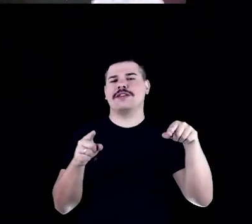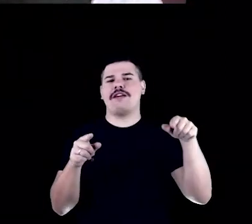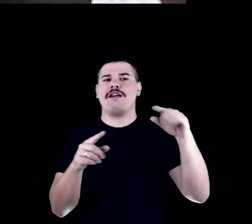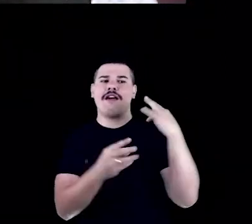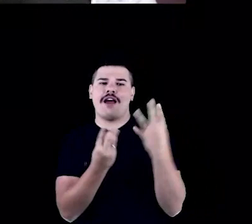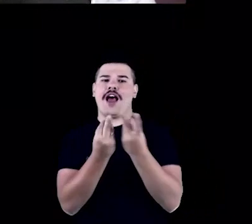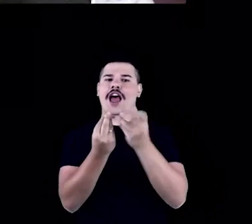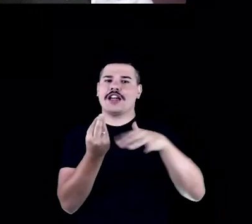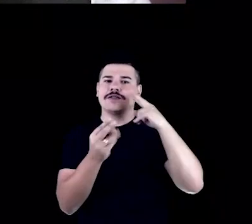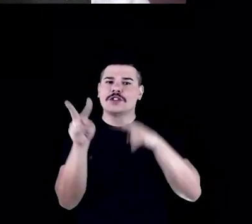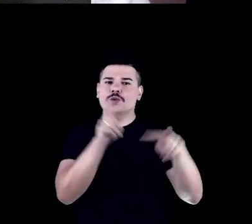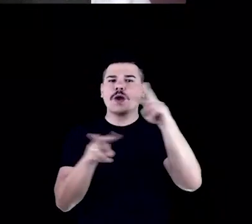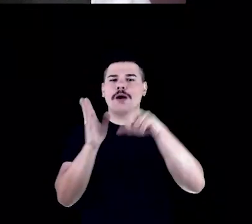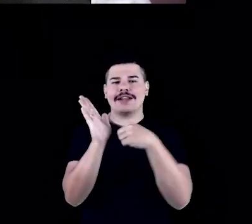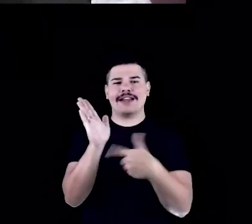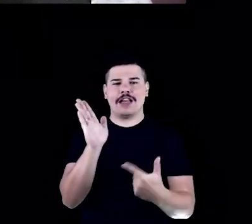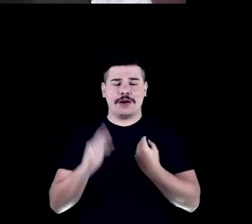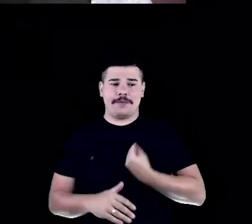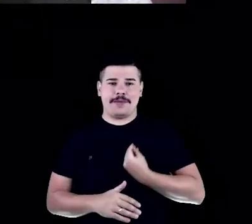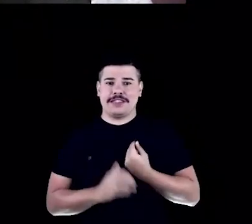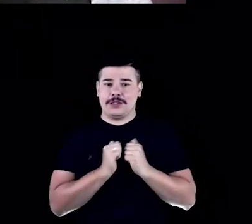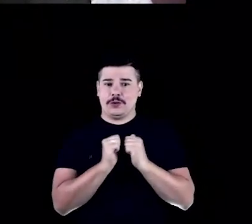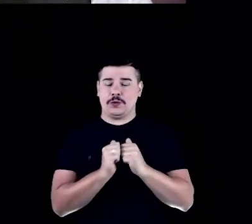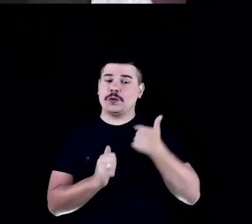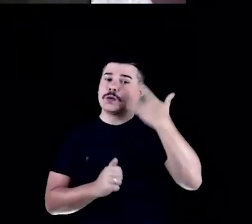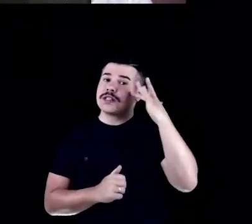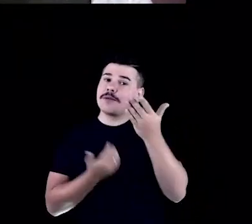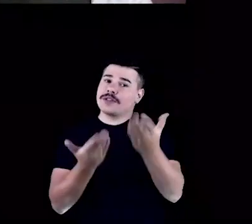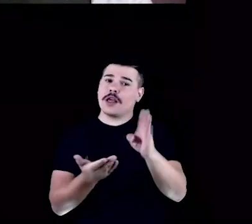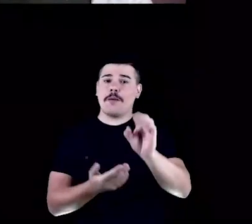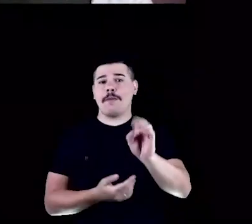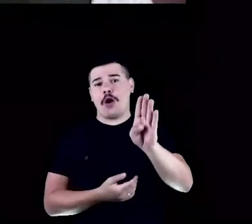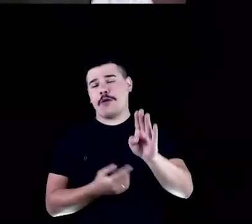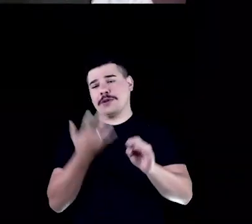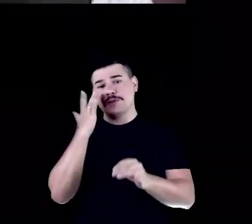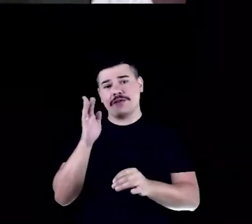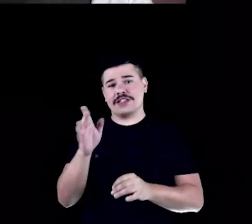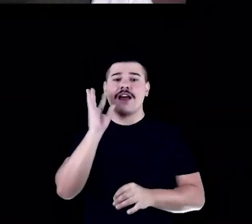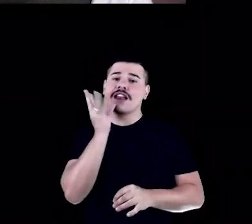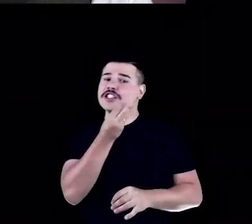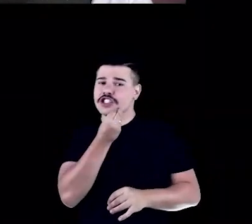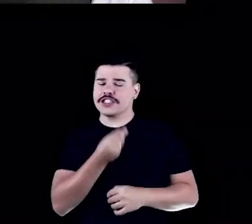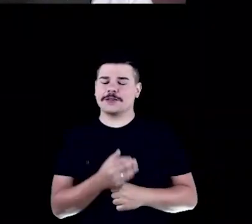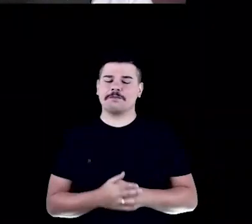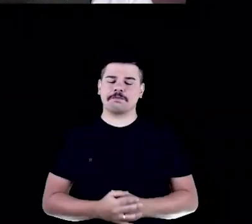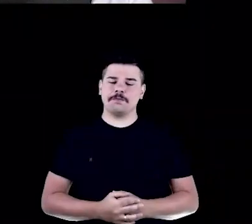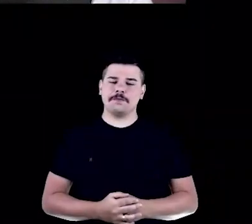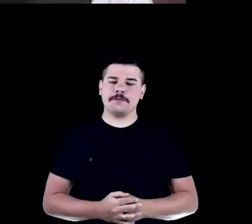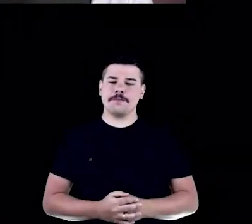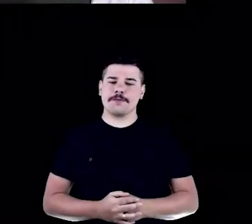artes visuais na nossa literatura é muito presente, assim. Não sei como é que é para você, Bob, essas coisas, para você também, Alexandre.